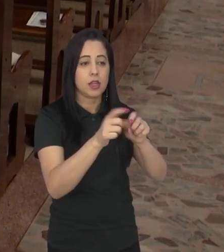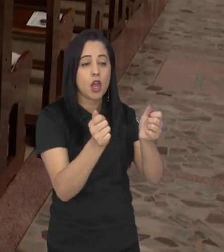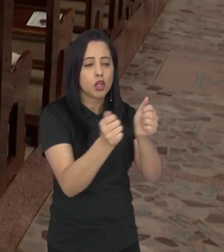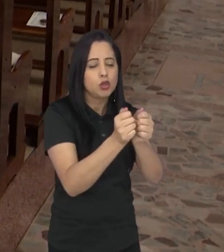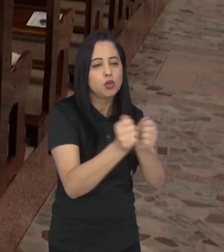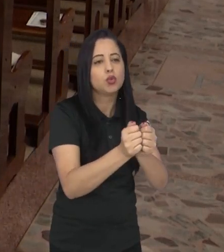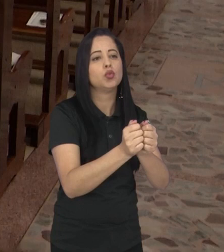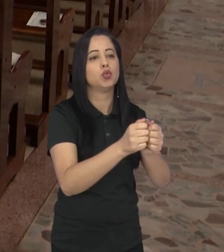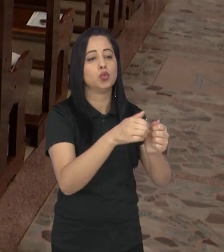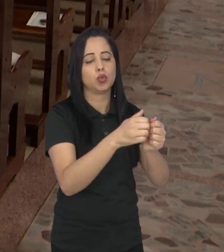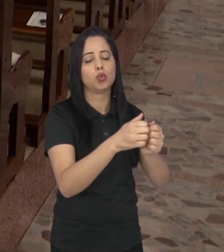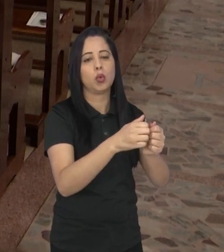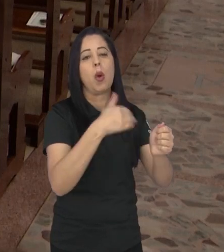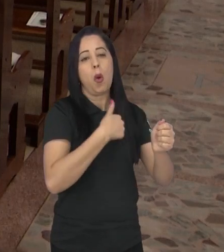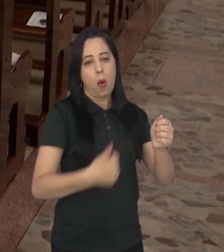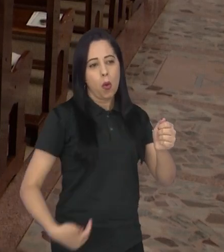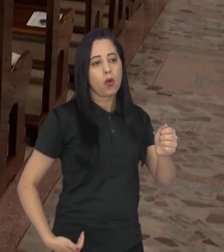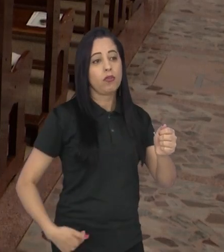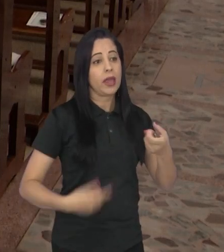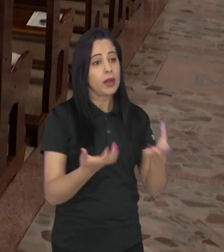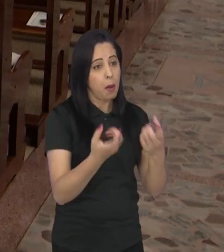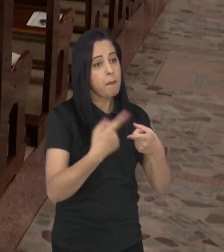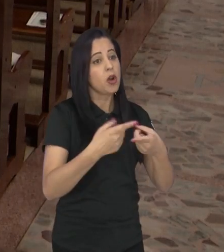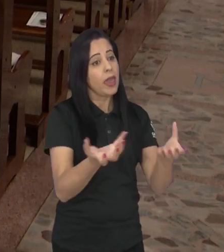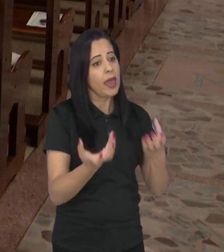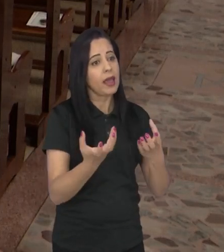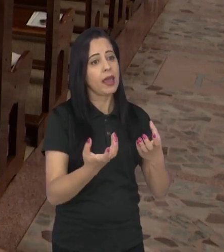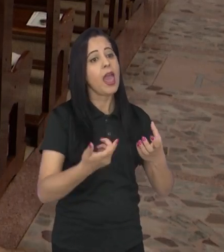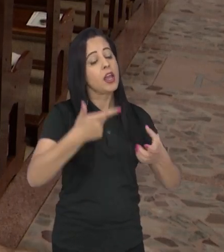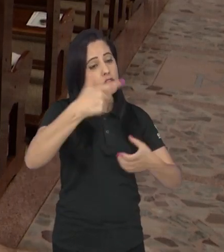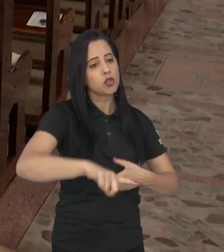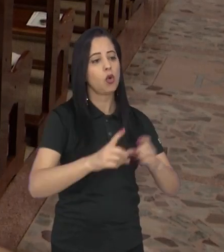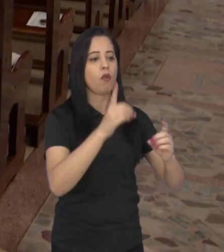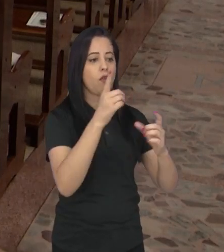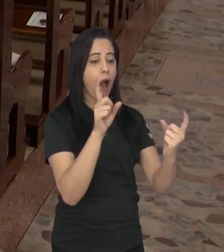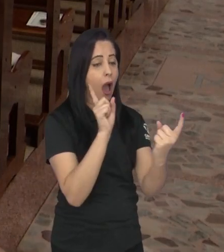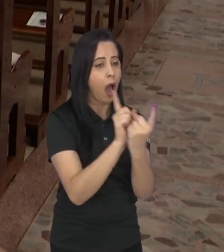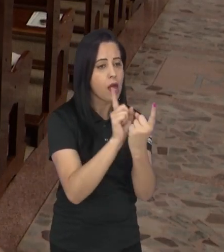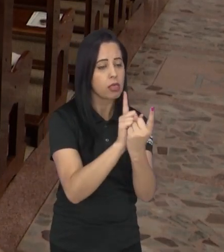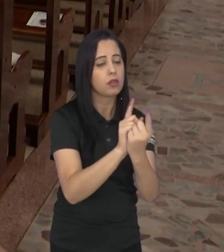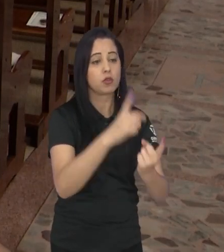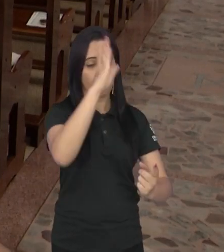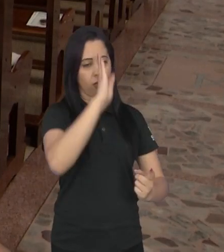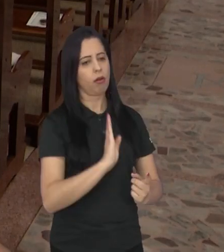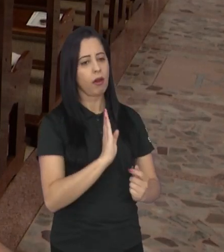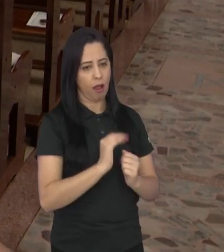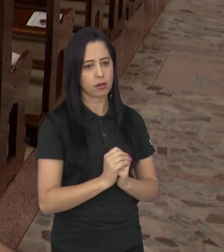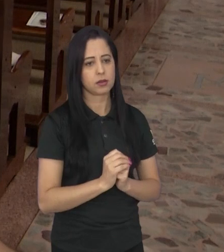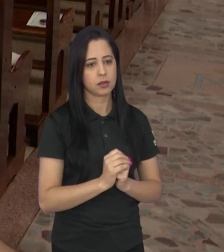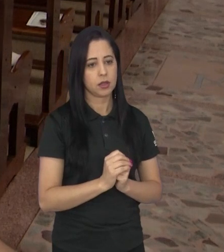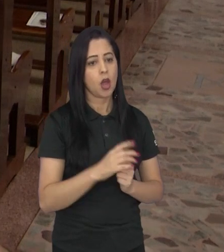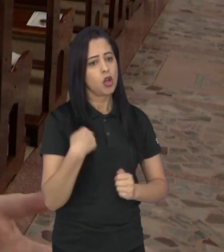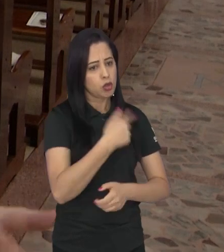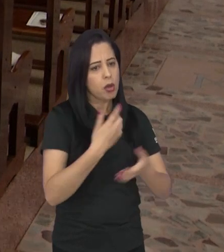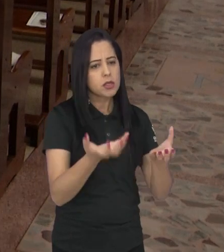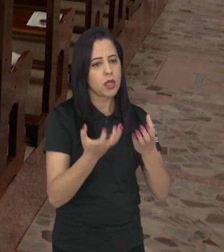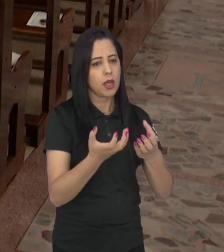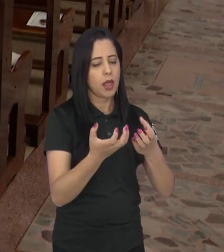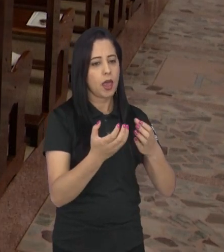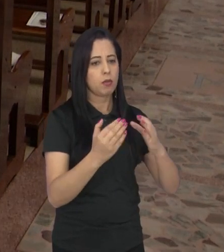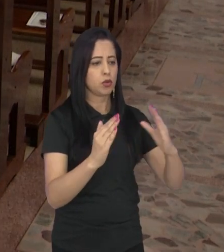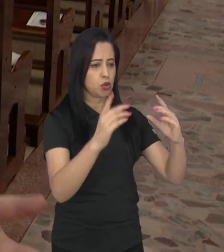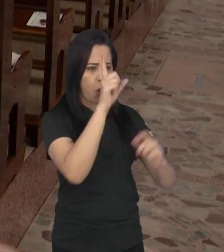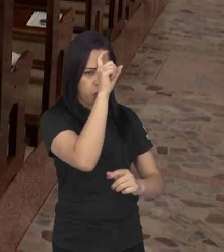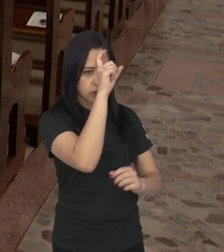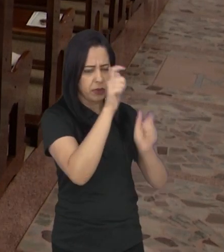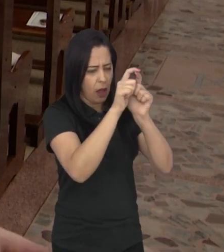poder voltar a atender pacientes do SUS. É uma das nossas metas, mas também nós queremos crescer para